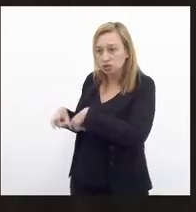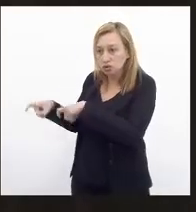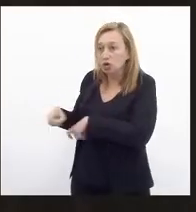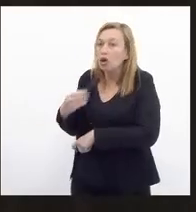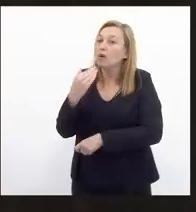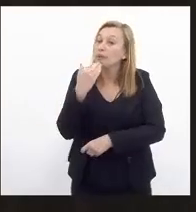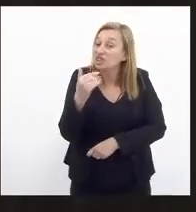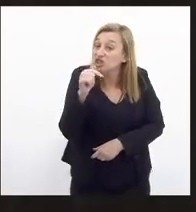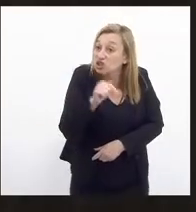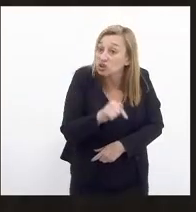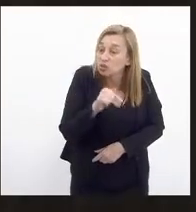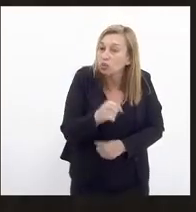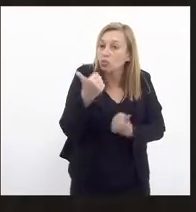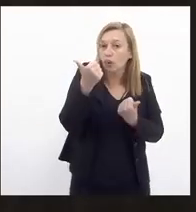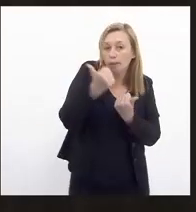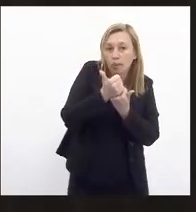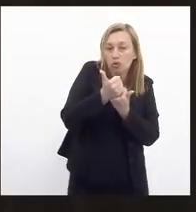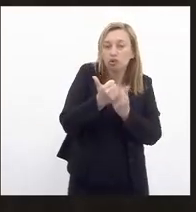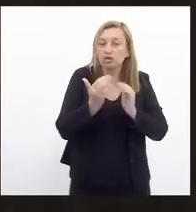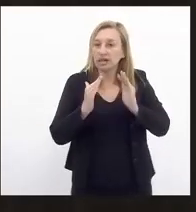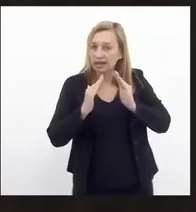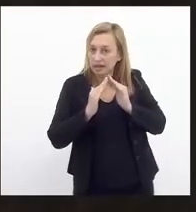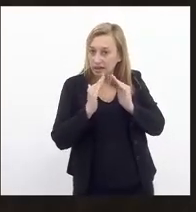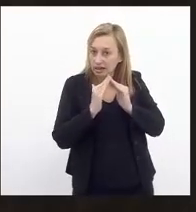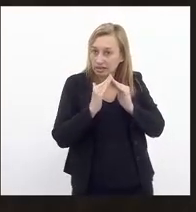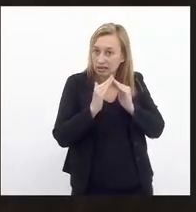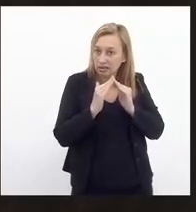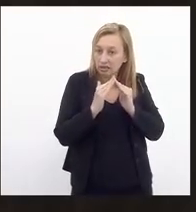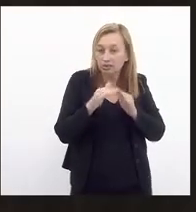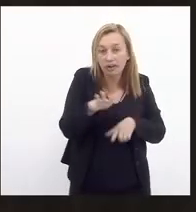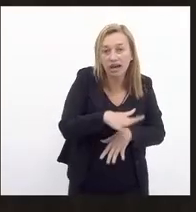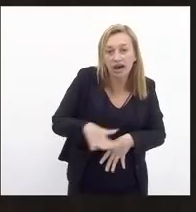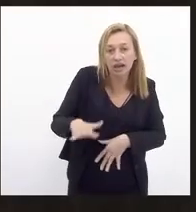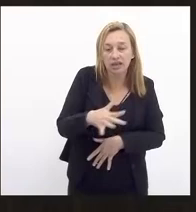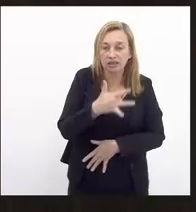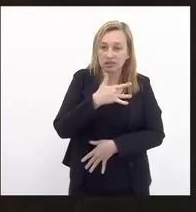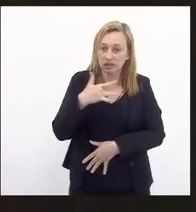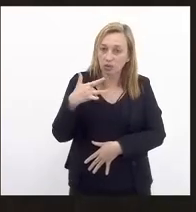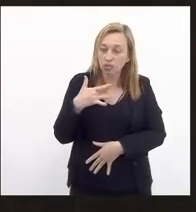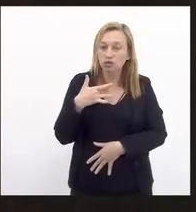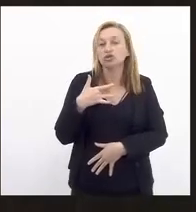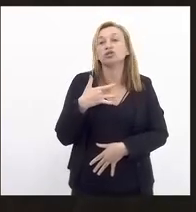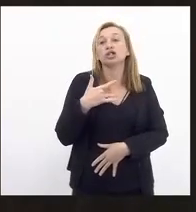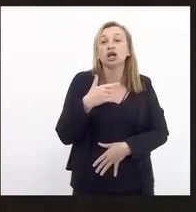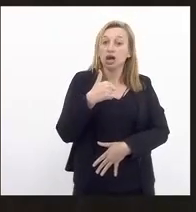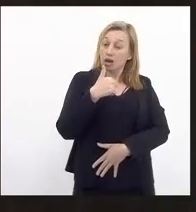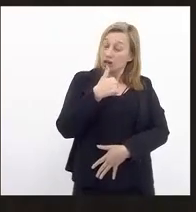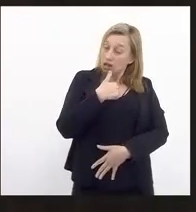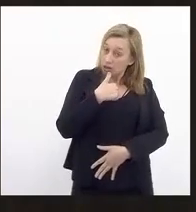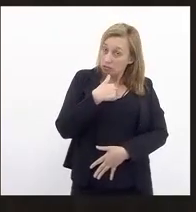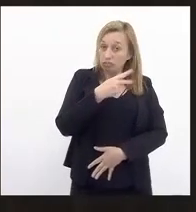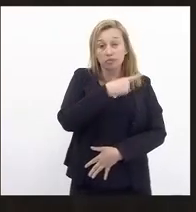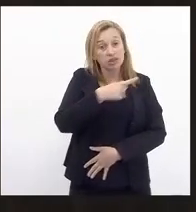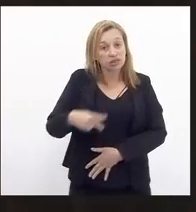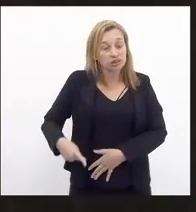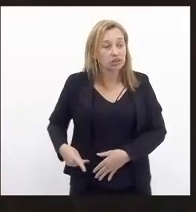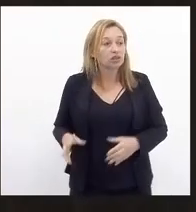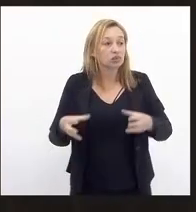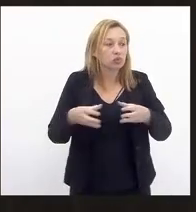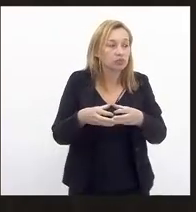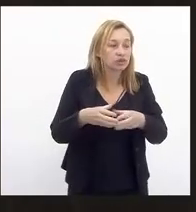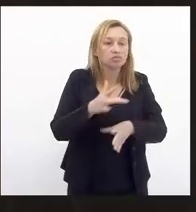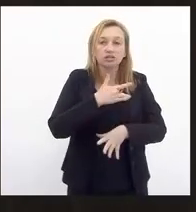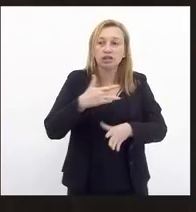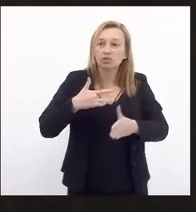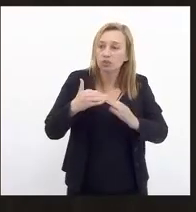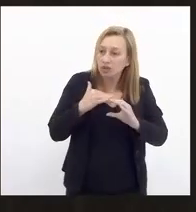pedindo aqui o apoio desta casa para a área da saúde e eu na condição de presidente da Comissão de